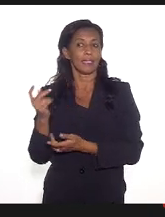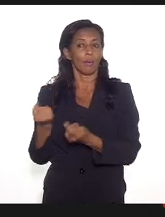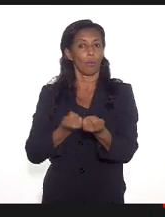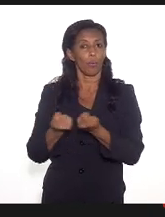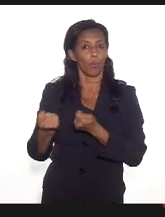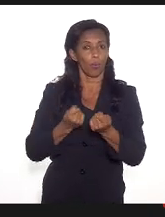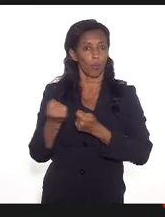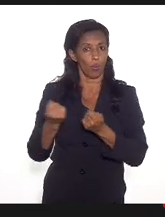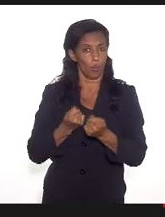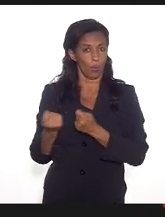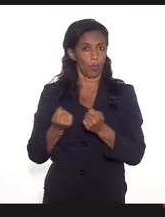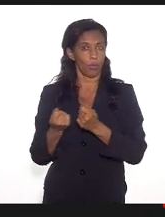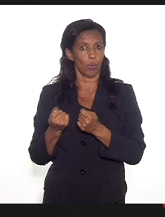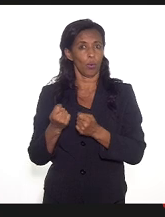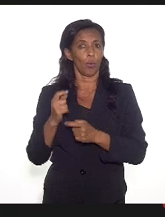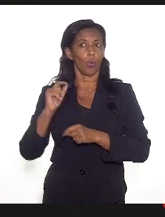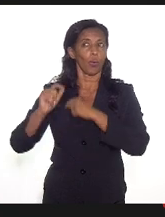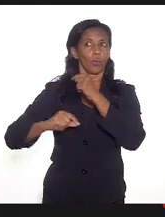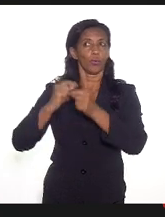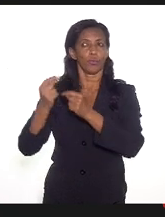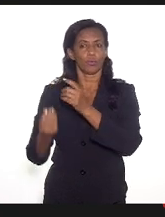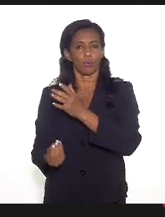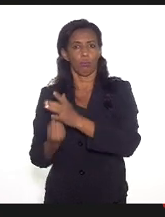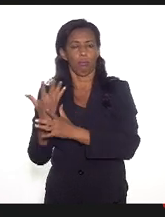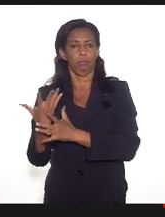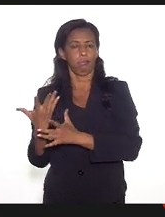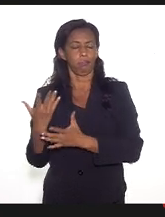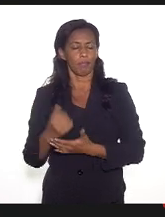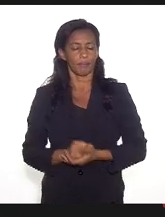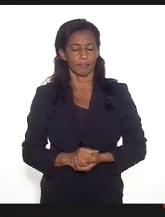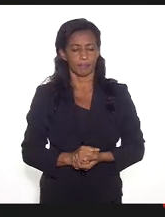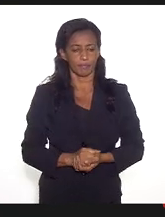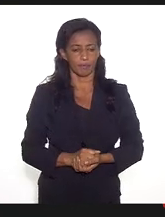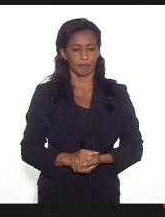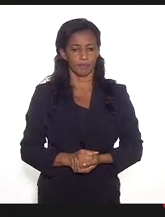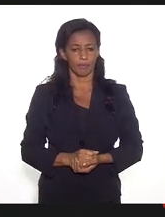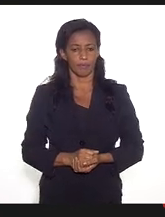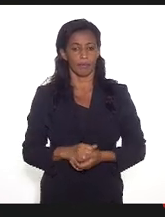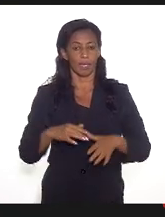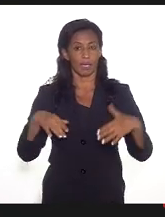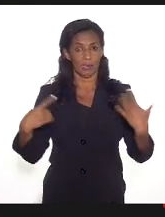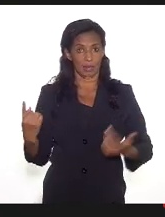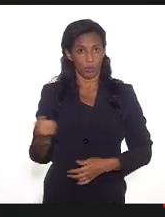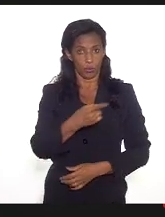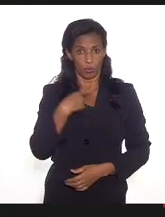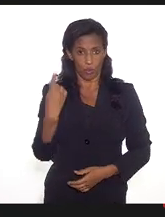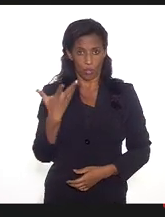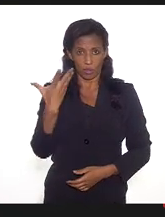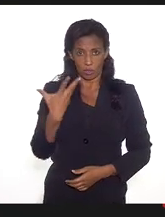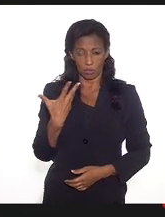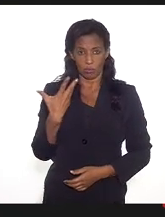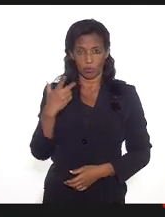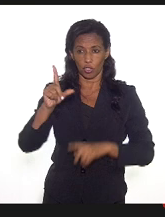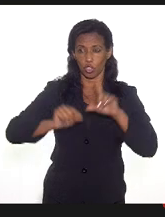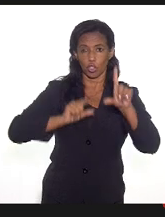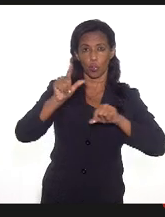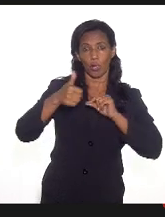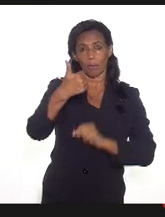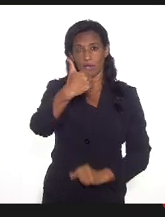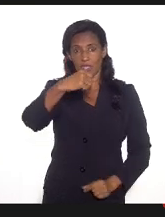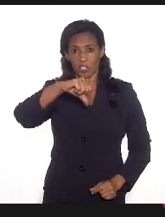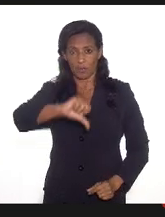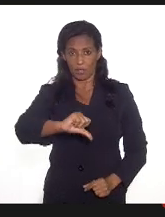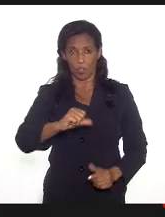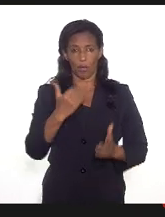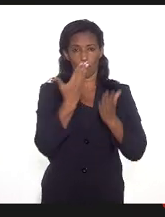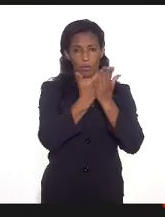com as medidas que vierem a ser adotadas. Bom, então nós escolhemos dessas 19 nos nossos